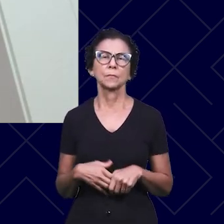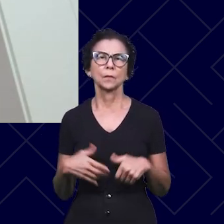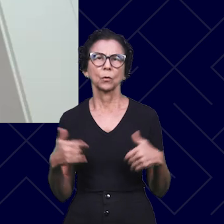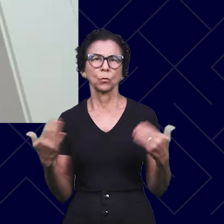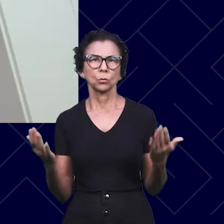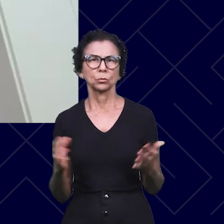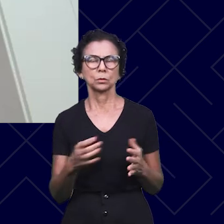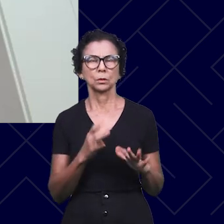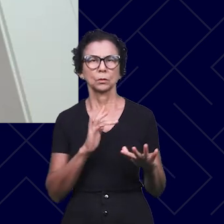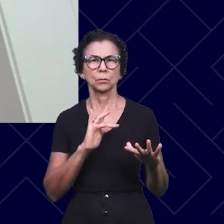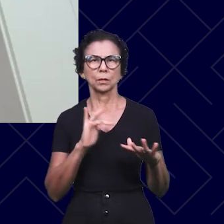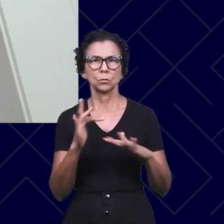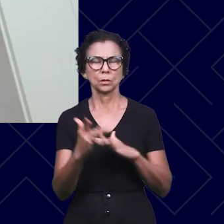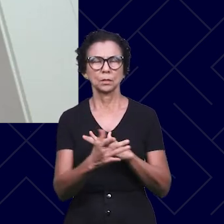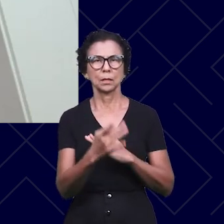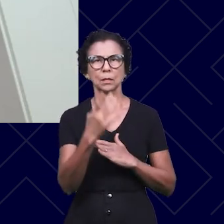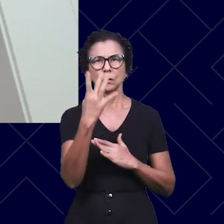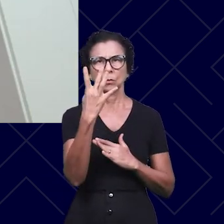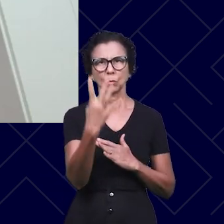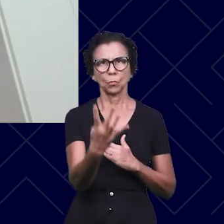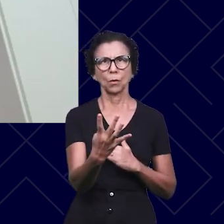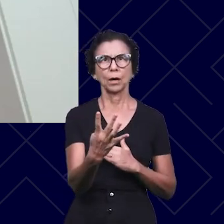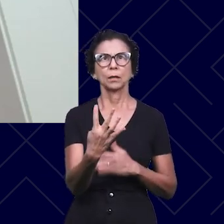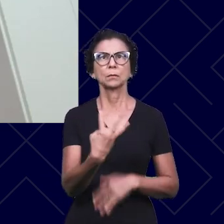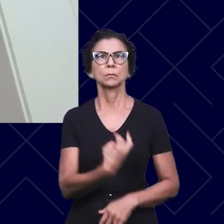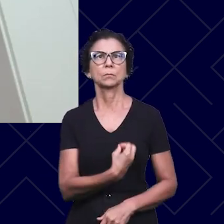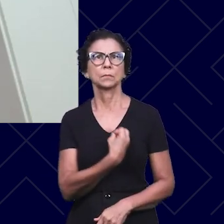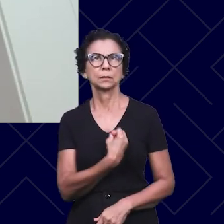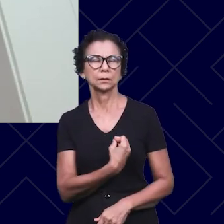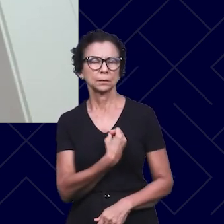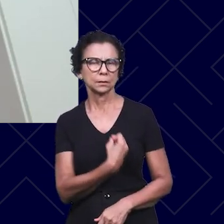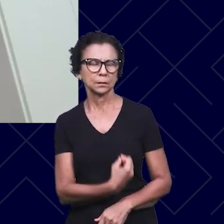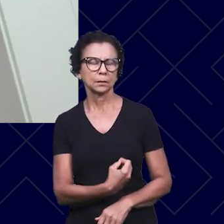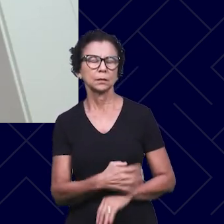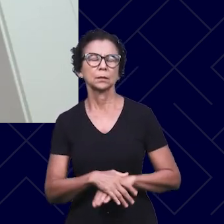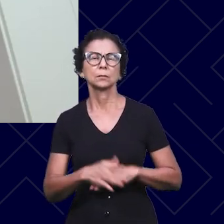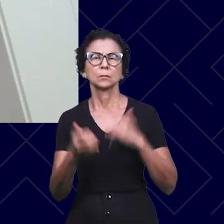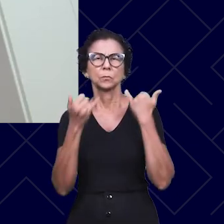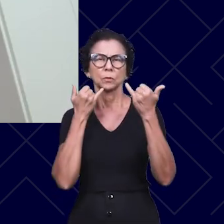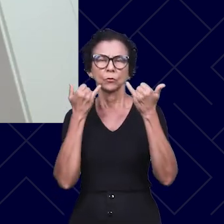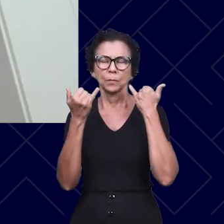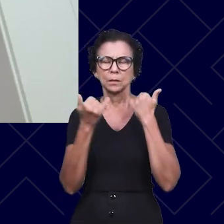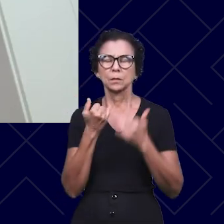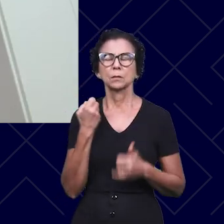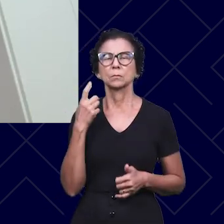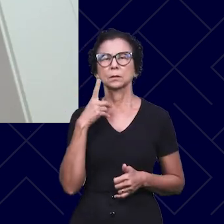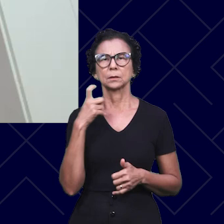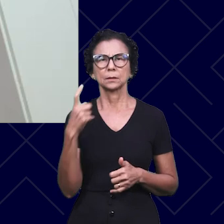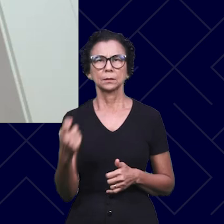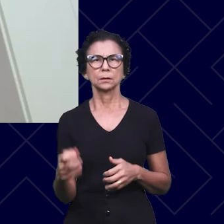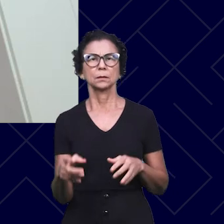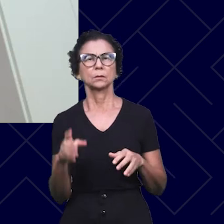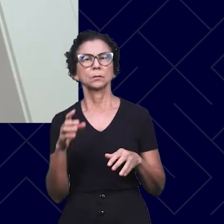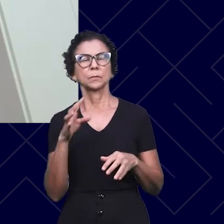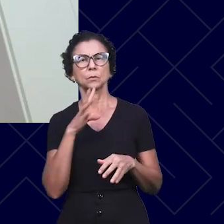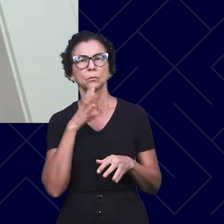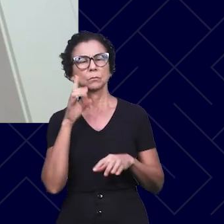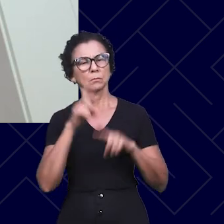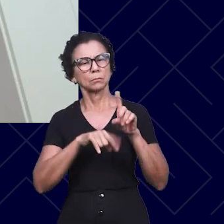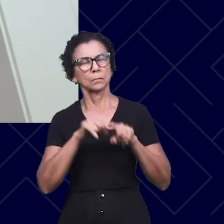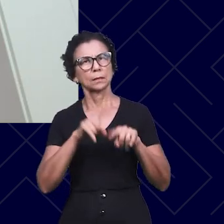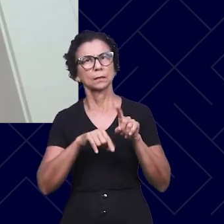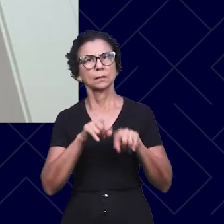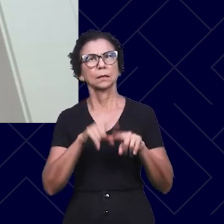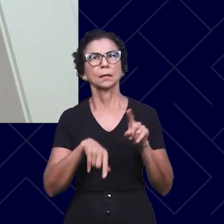hoje eu faço parte de 4 delas, né? Que a gente tem ali o ganho de alguns vetores, alguns materiais, né? Vetores